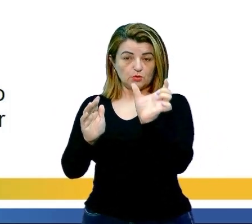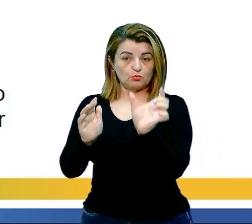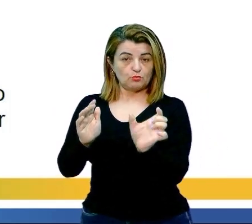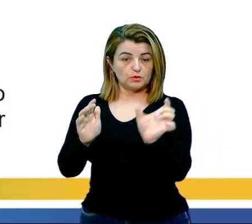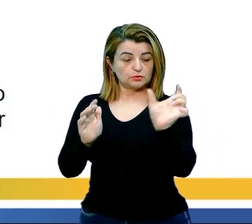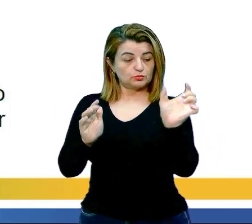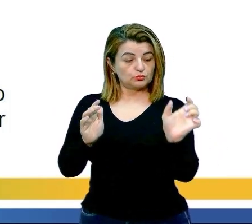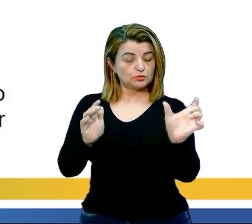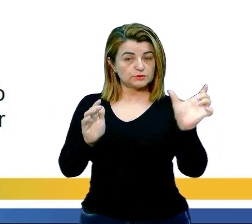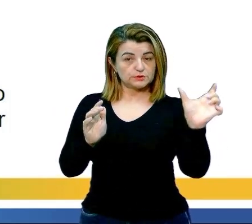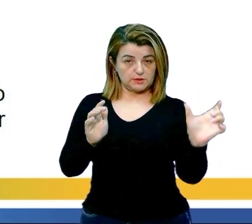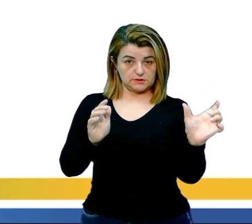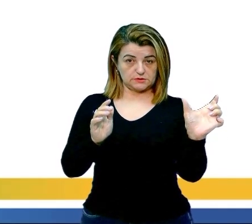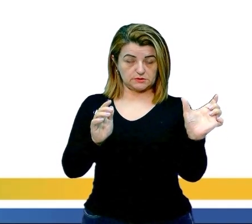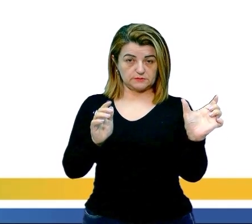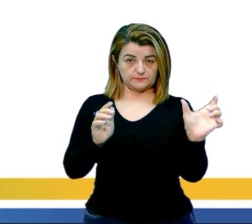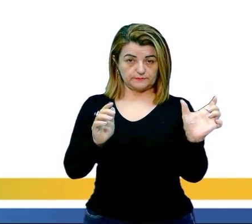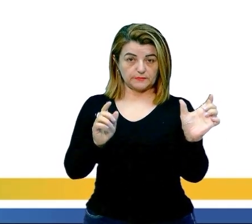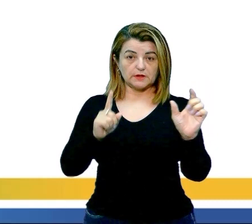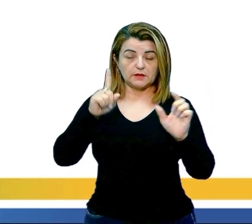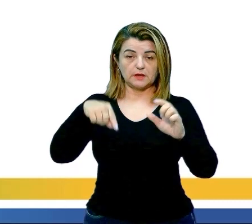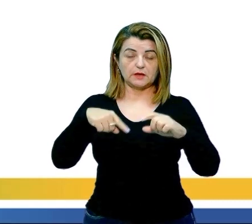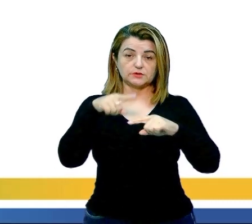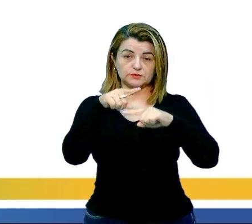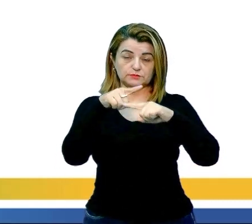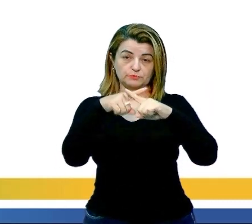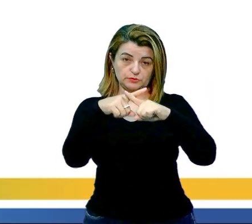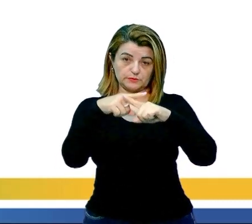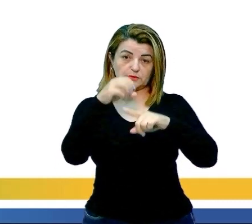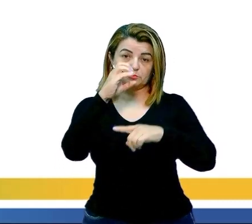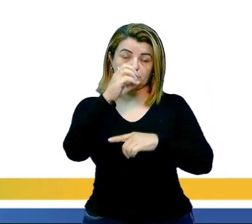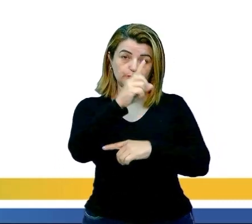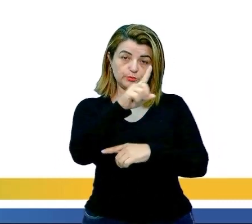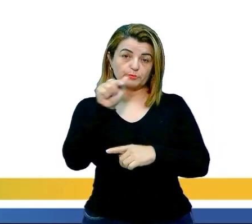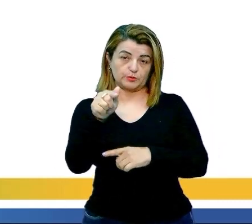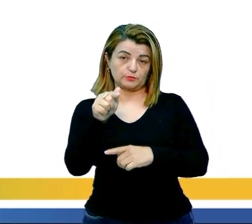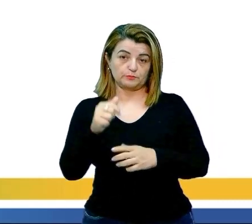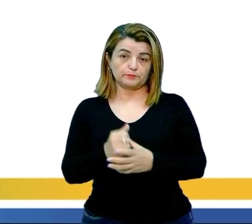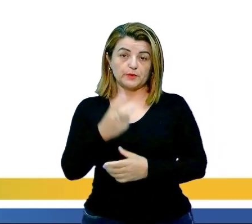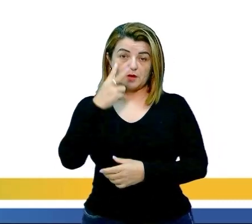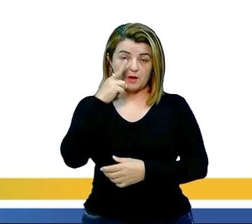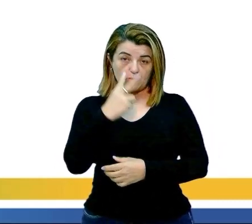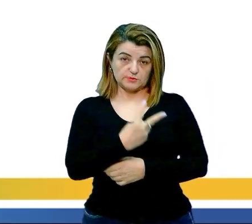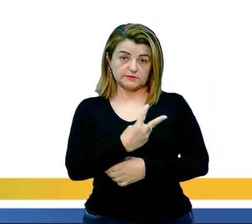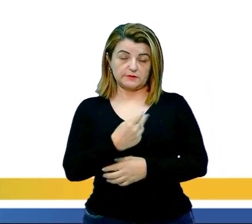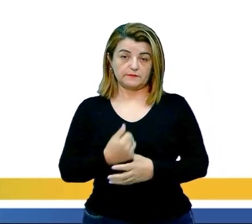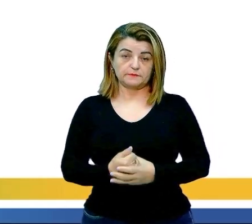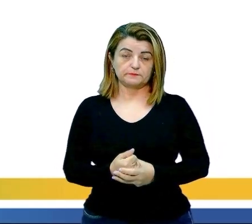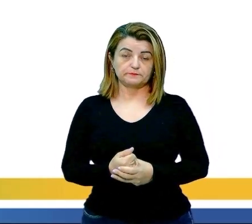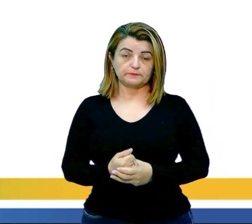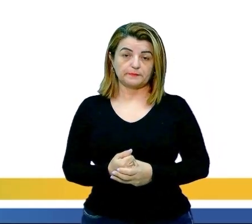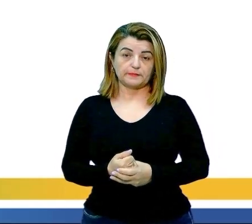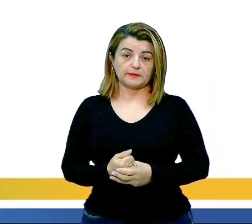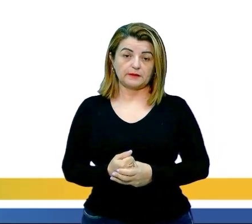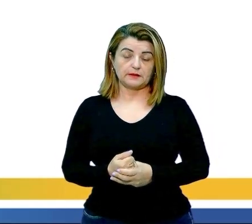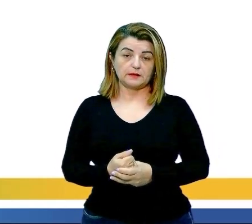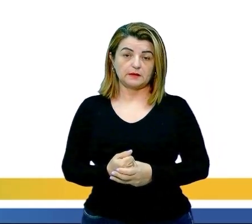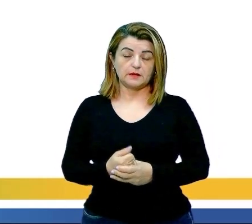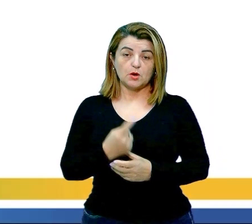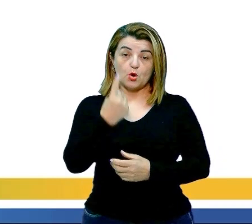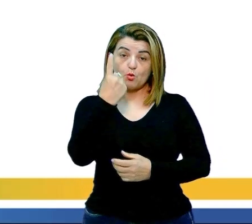3 zeros. Então, a multiplicação é por 1000. Tudo bem? Então, observa aí, tá? Que